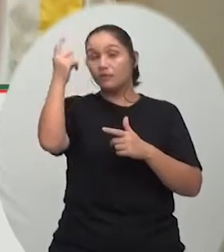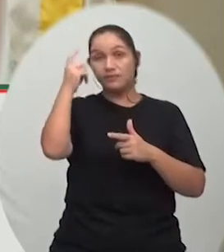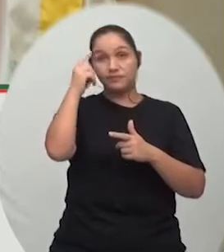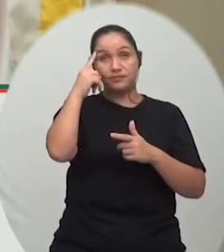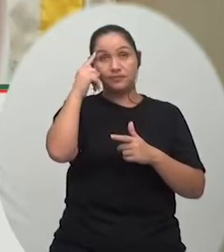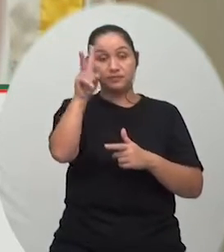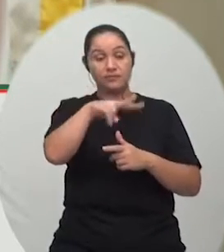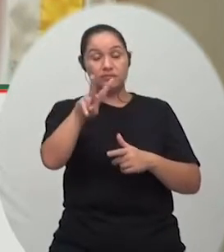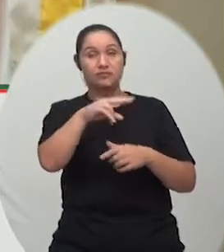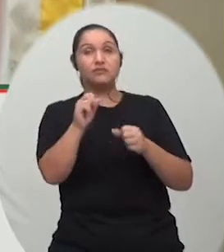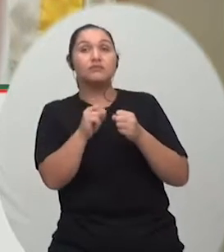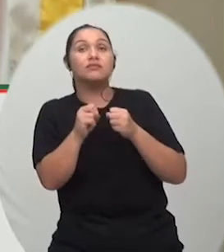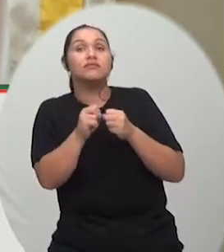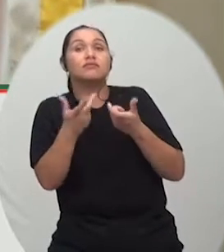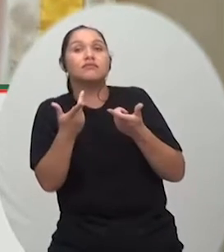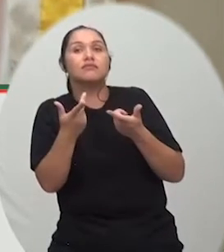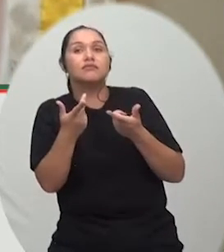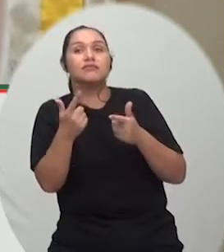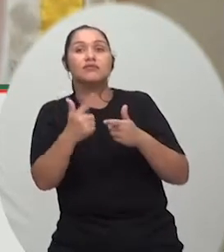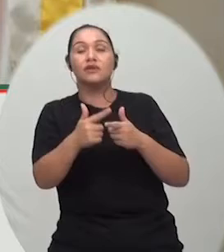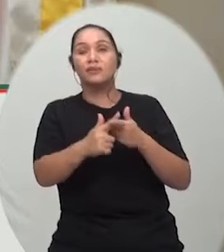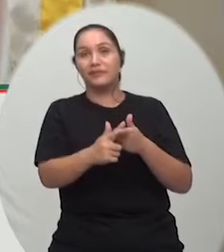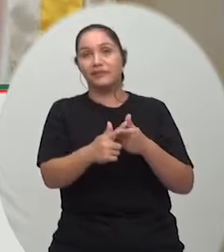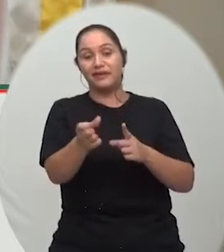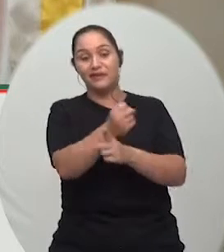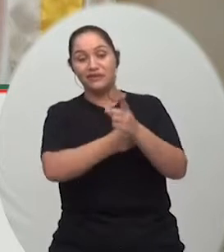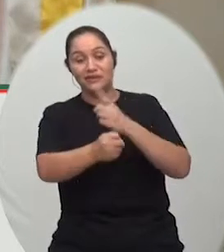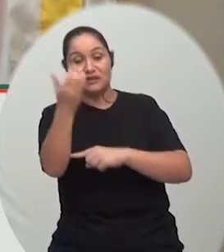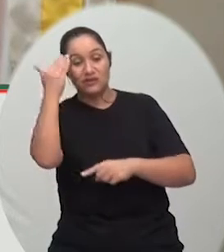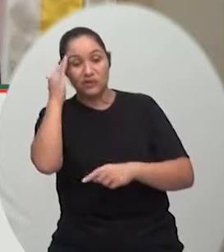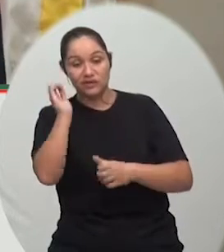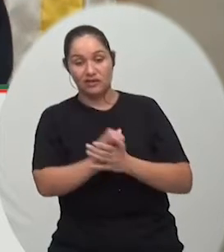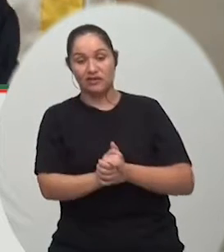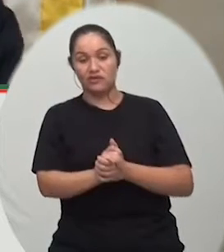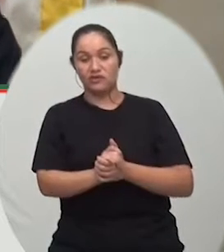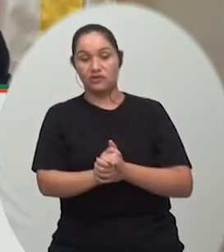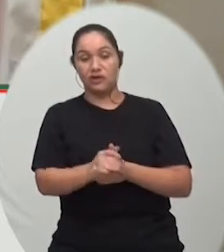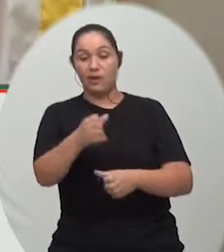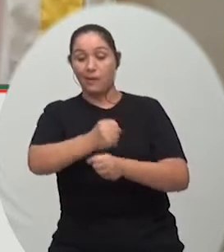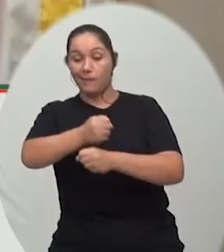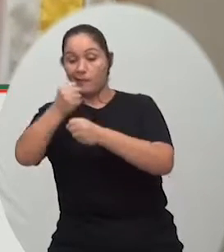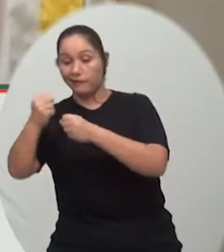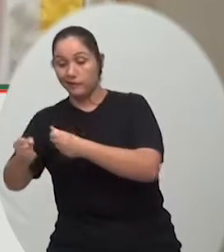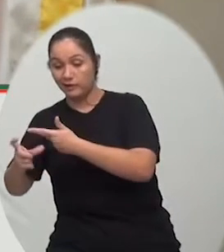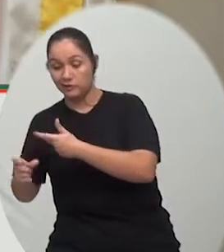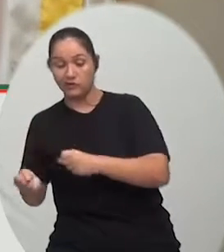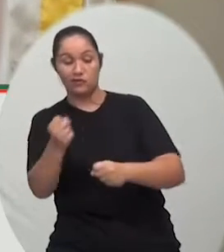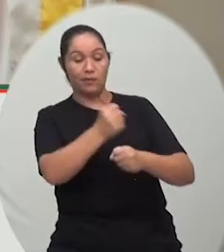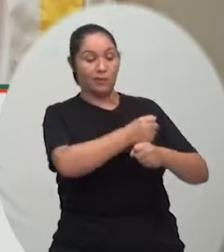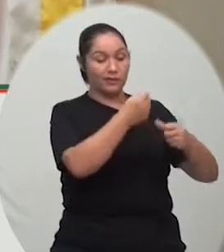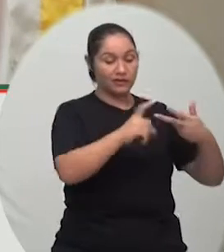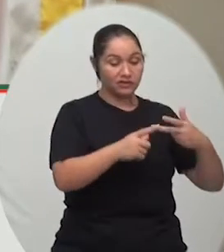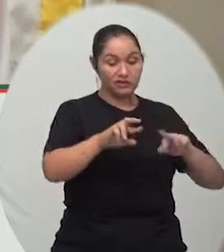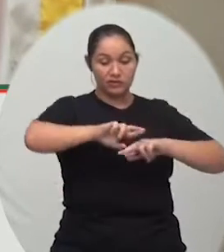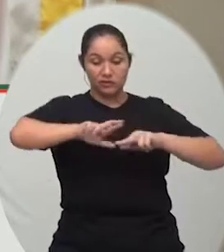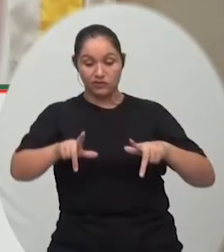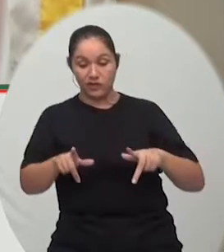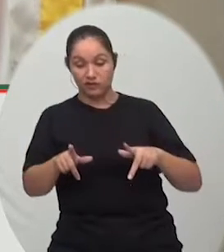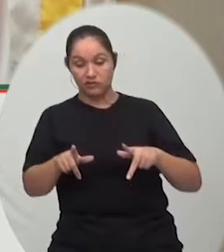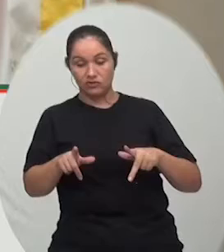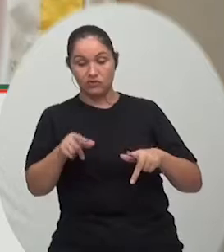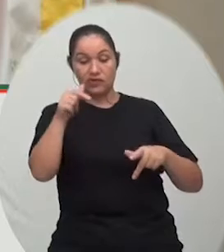não se consegue distinguir o papel do executivo e do legislativo, acaba com essa mistura, e nós também somos culpados